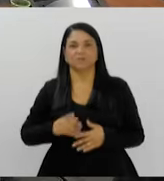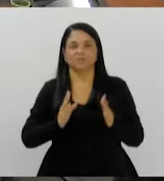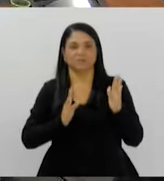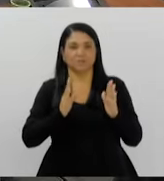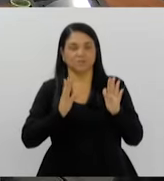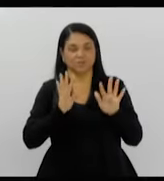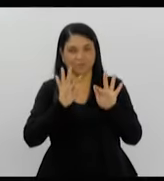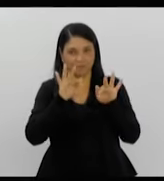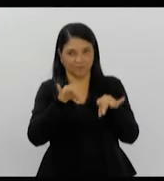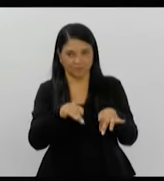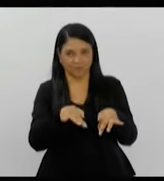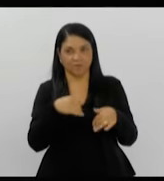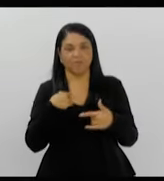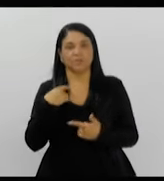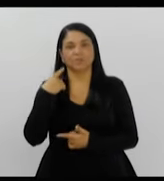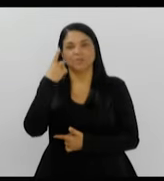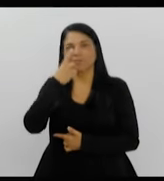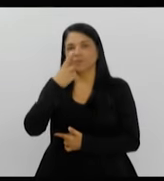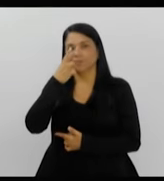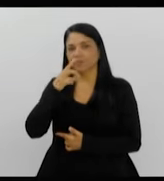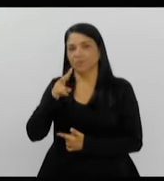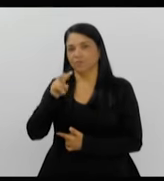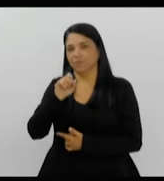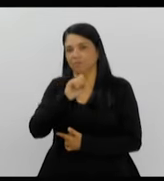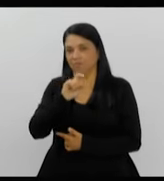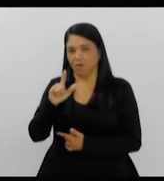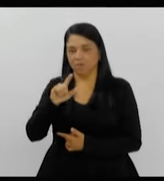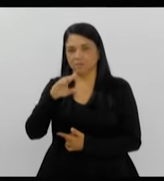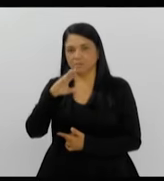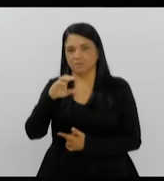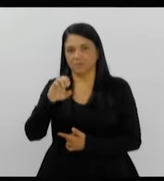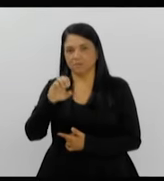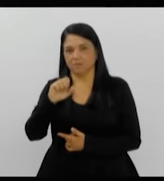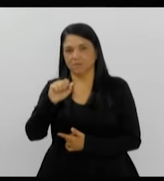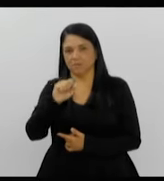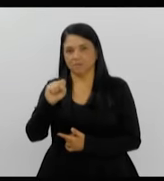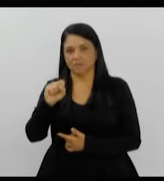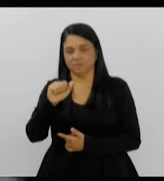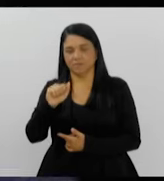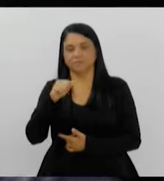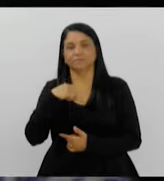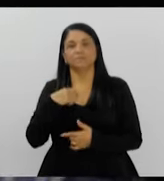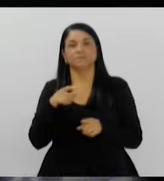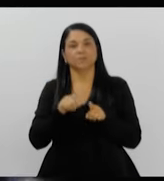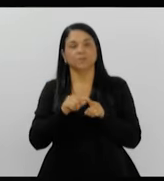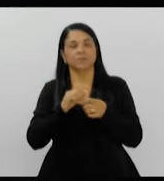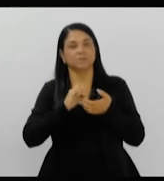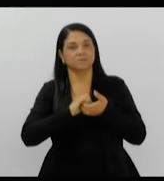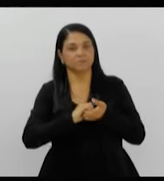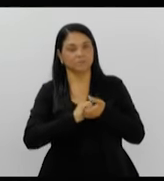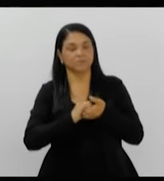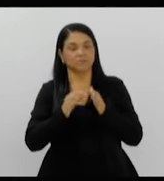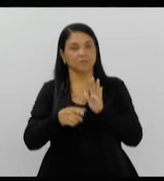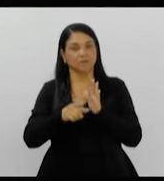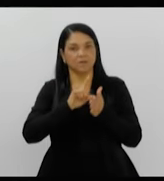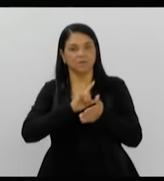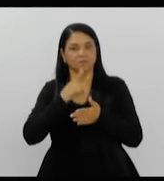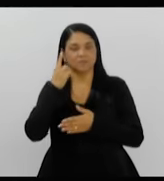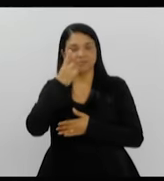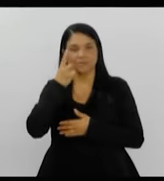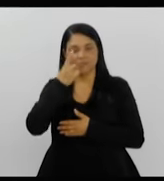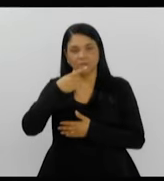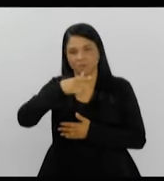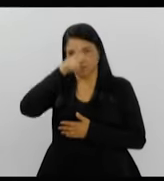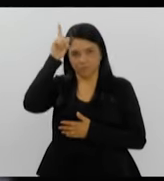final Nobre Deputado Val do seasa saudar o deputado que me antecedeu Deputado luí